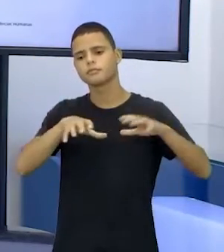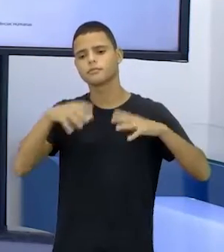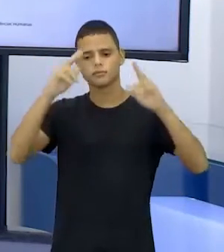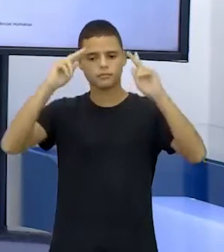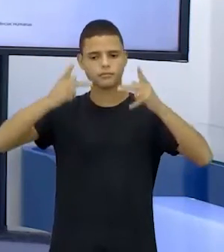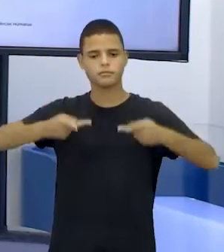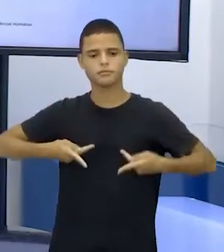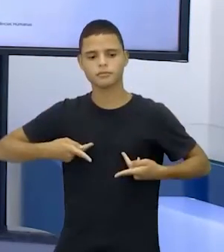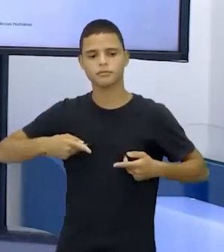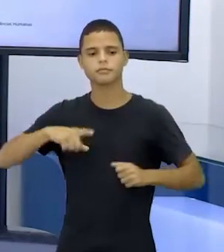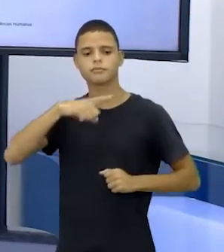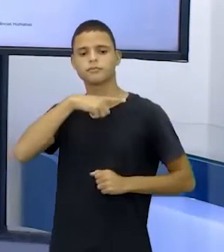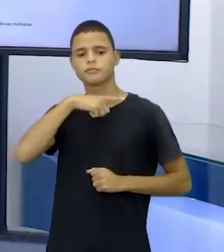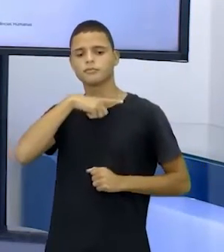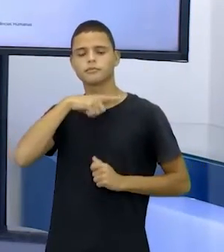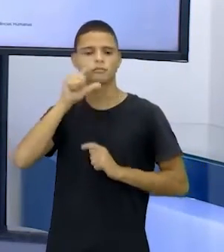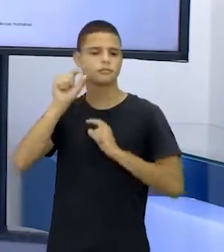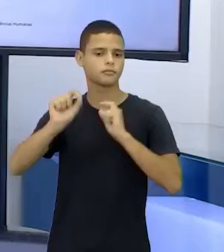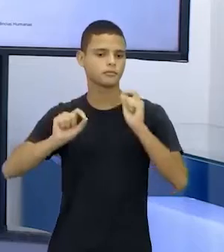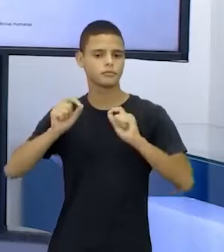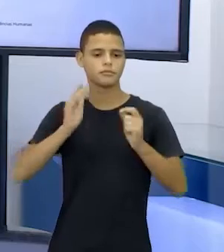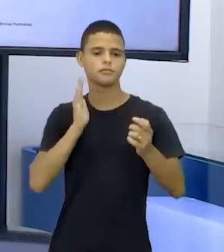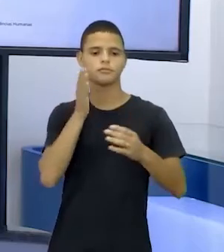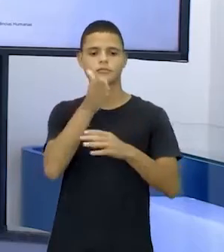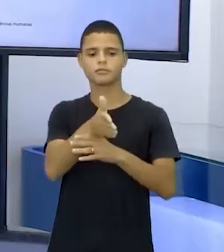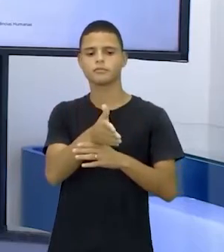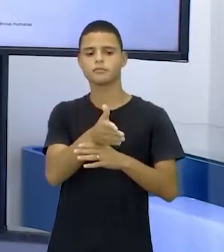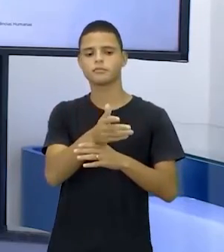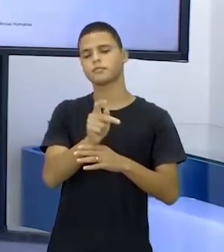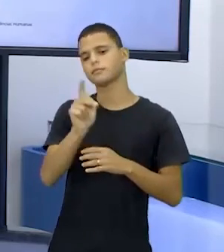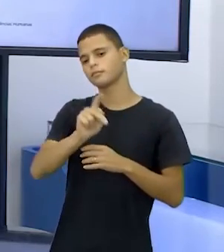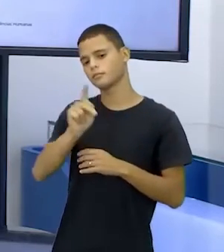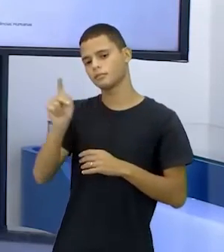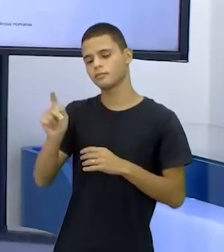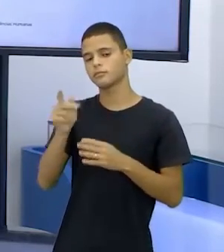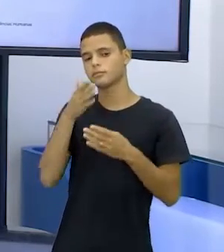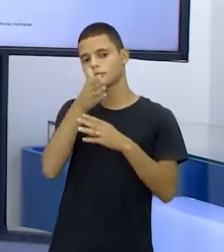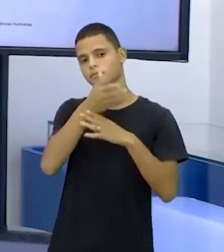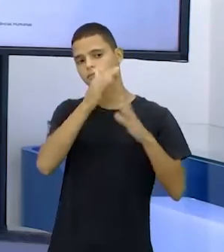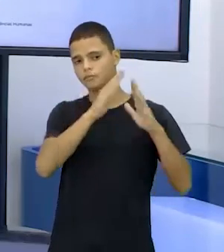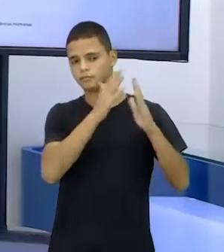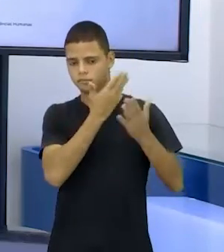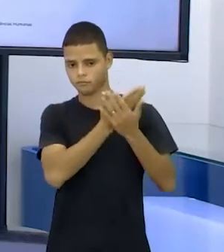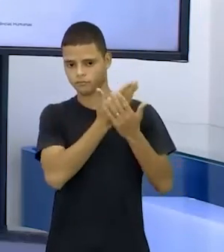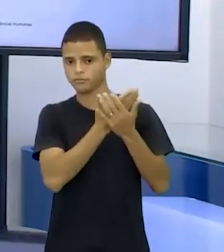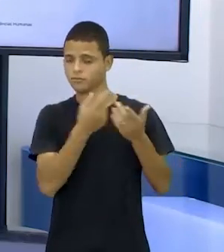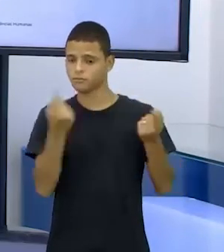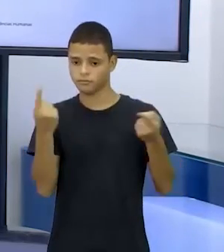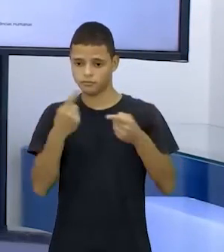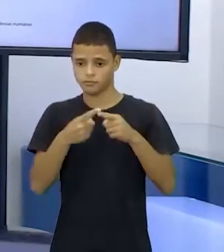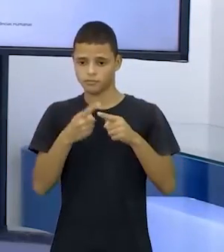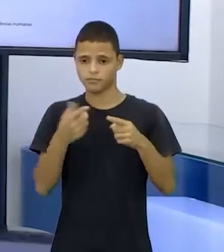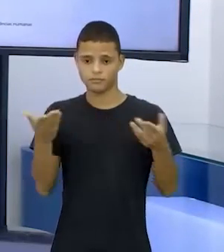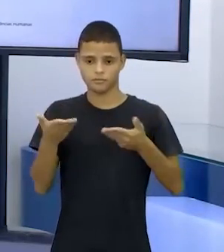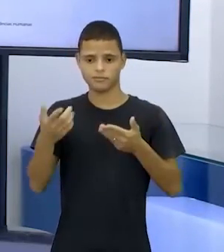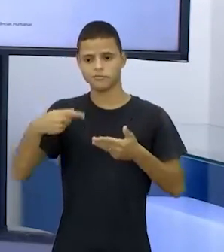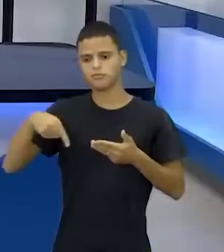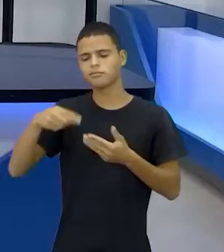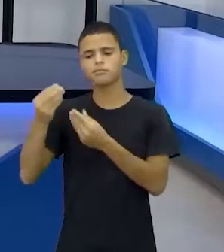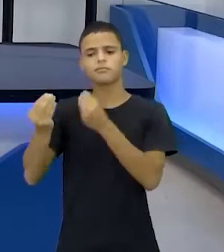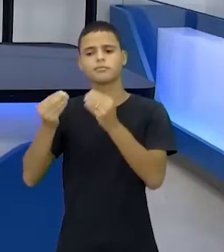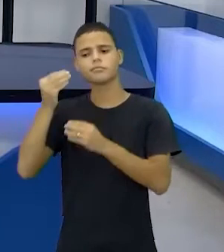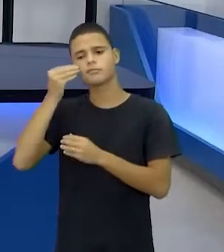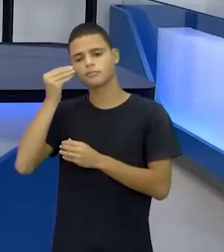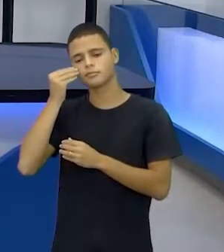corporais, aí é onde vai entrar o professor dentro da sua escola, porque agora a gente aqui, ó, como que a gente vai experimentar gestos,